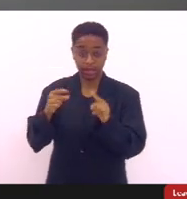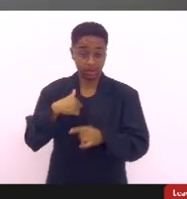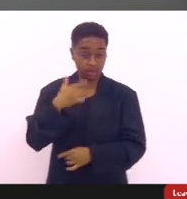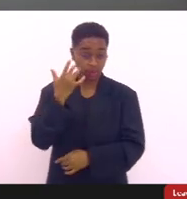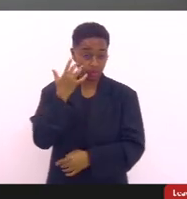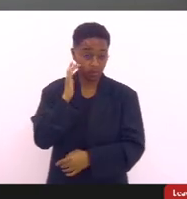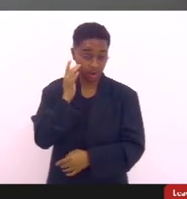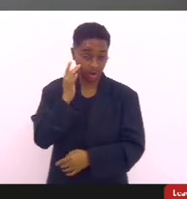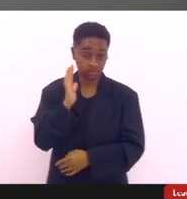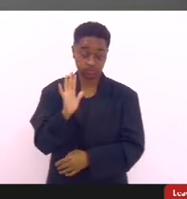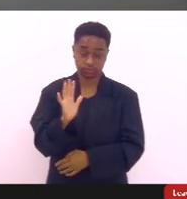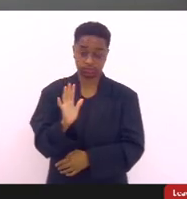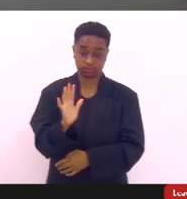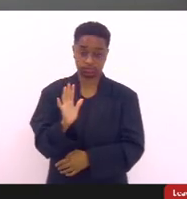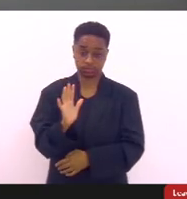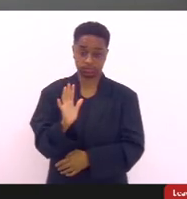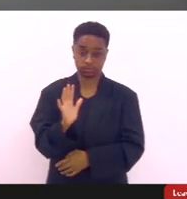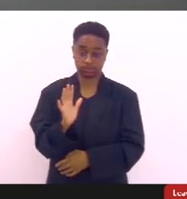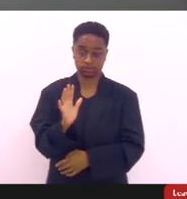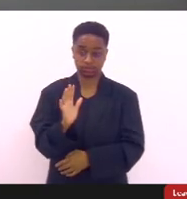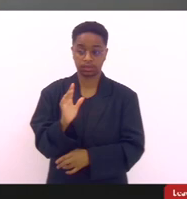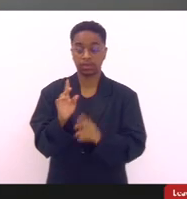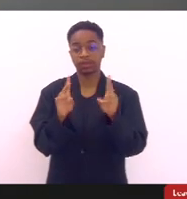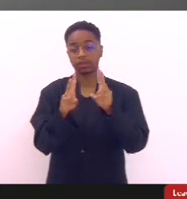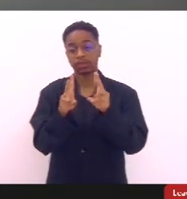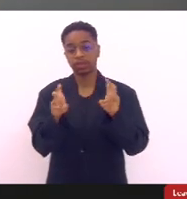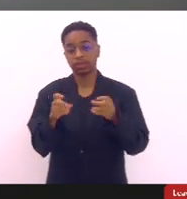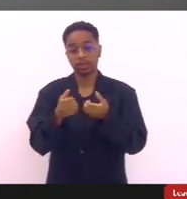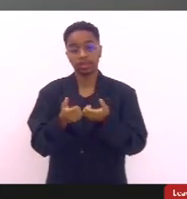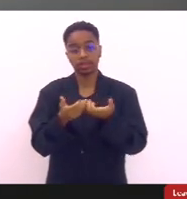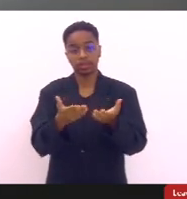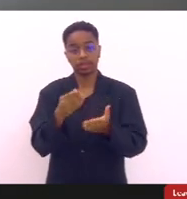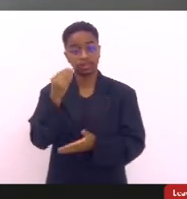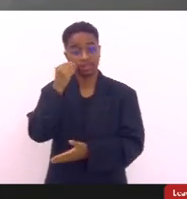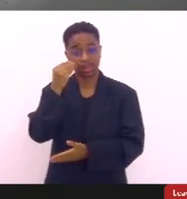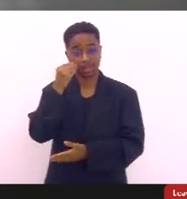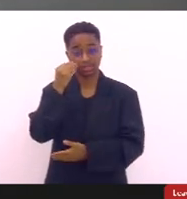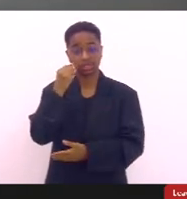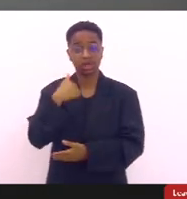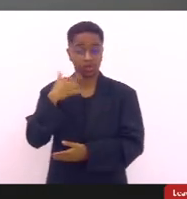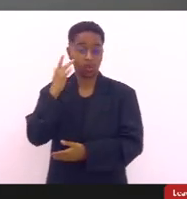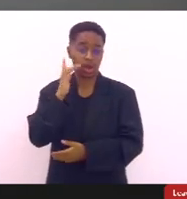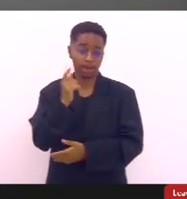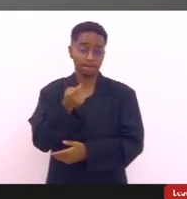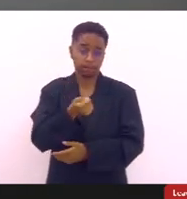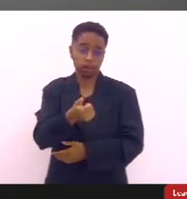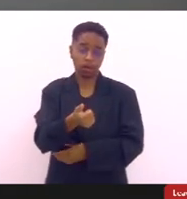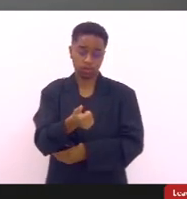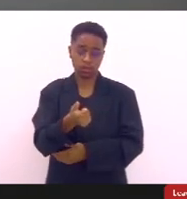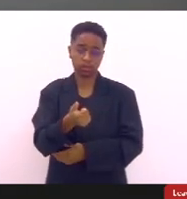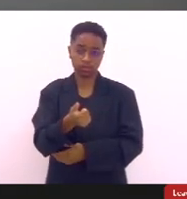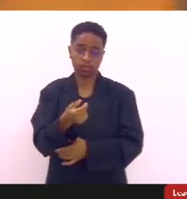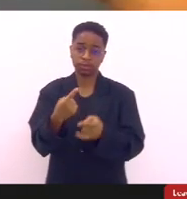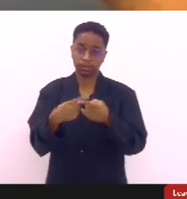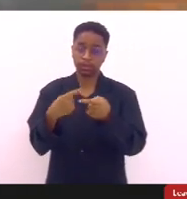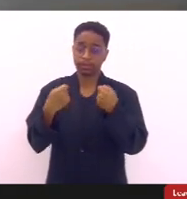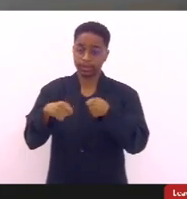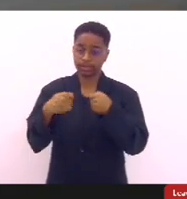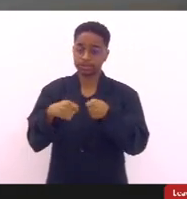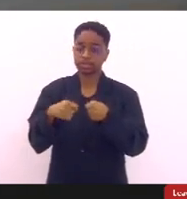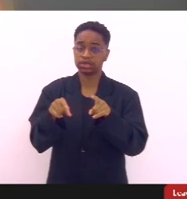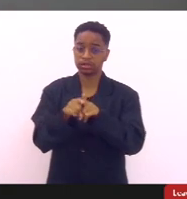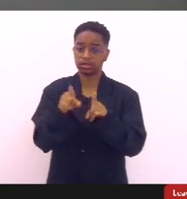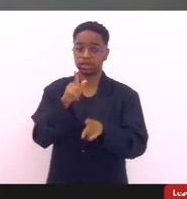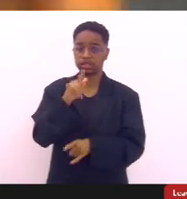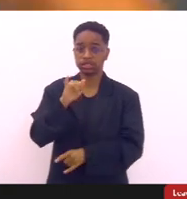que a questão da oferta de teste diagnóstico ainda é pequena. Tem que ter um gene expert também,